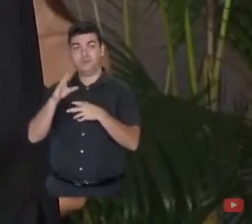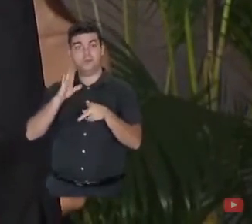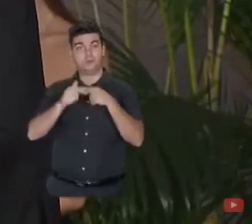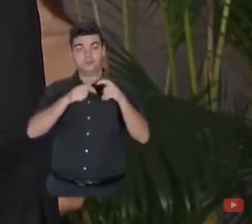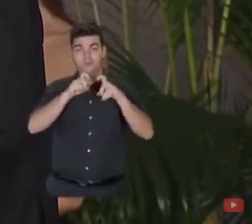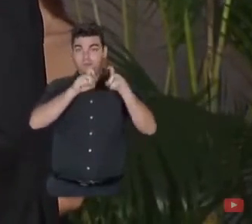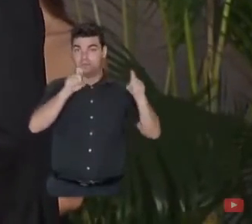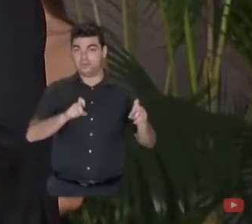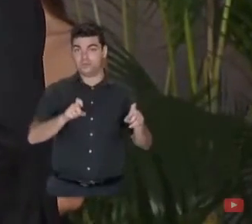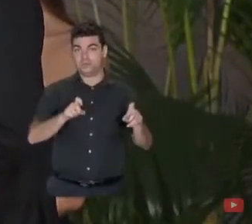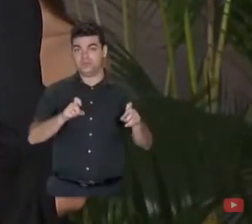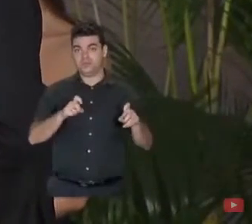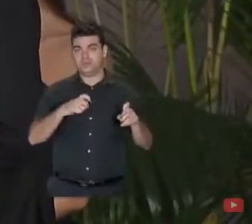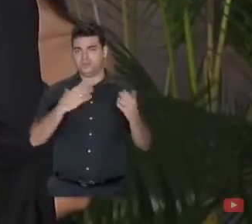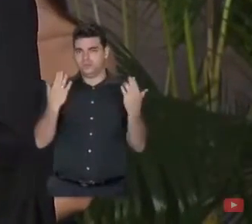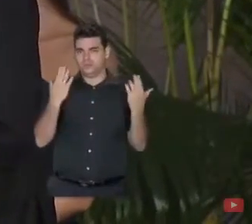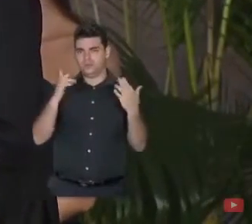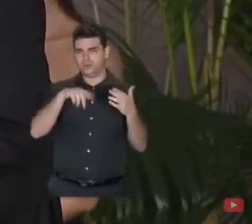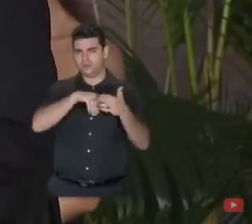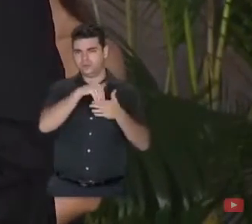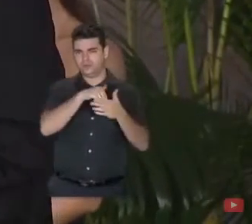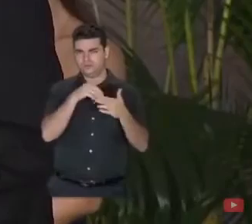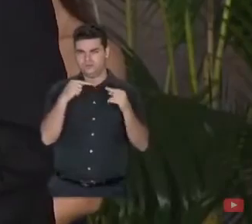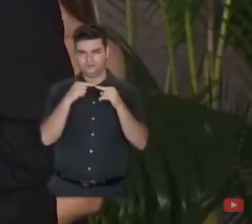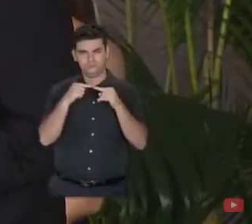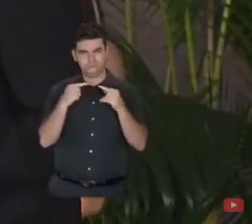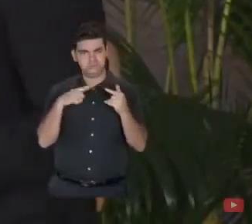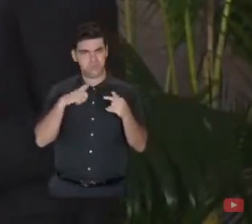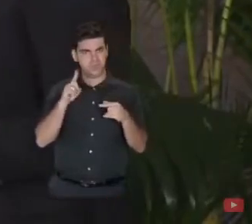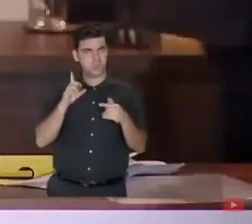esses dados administrativos, algum risco em relação aos dados eleitorais?